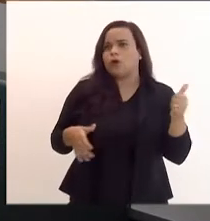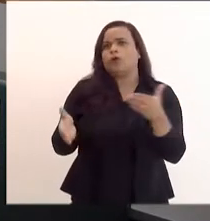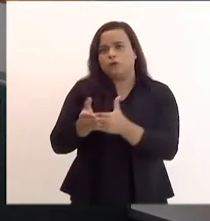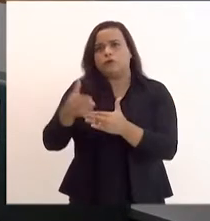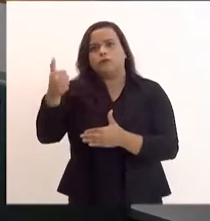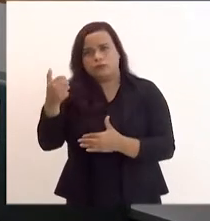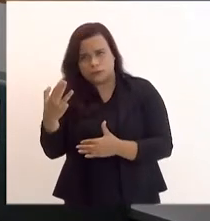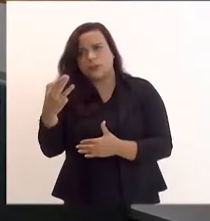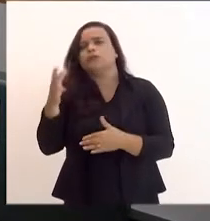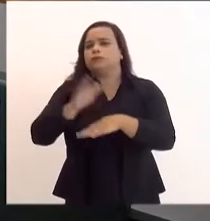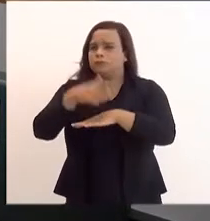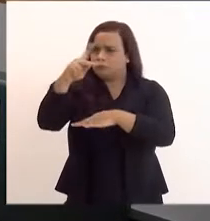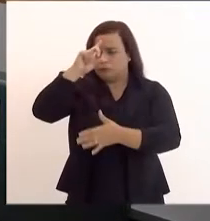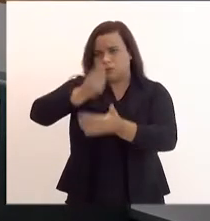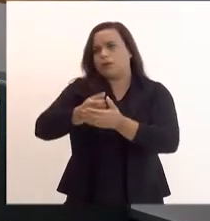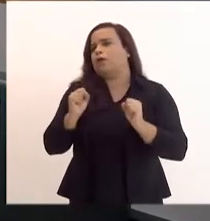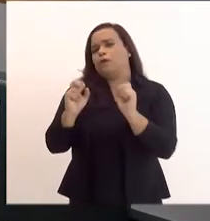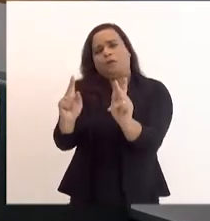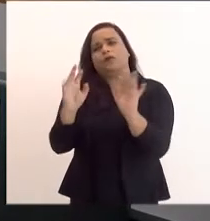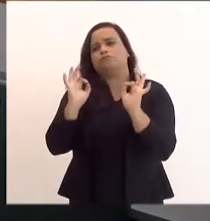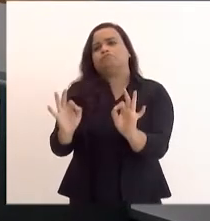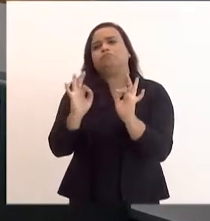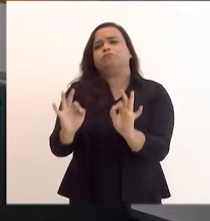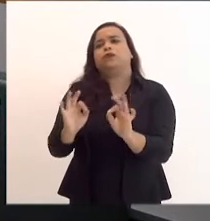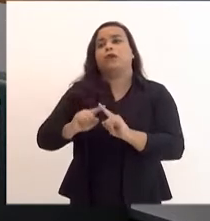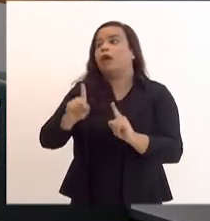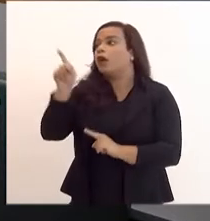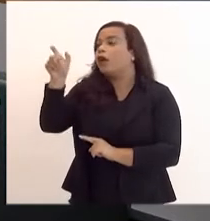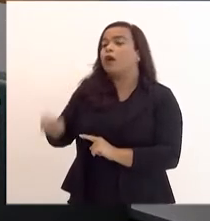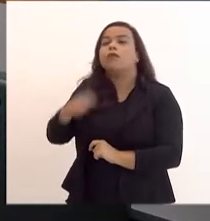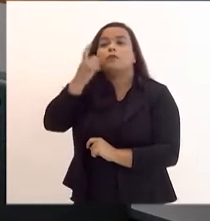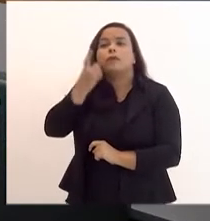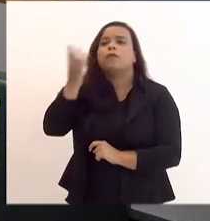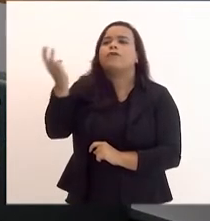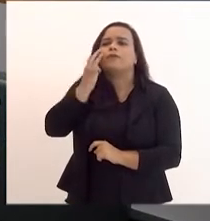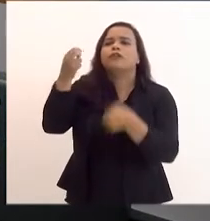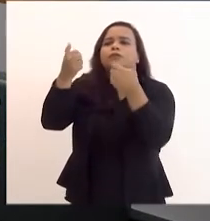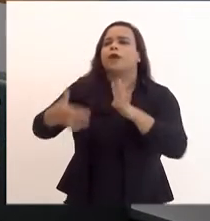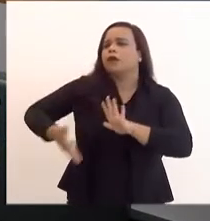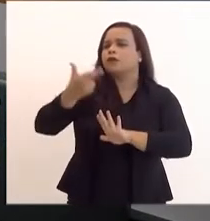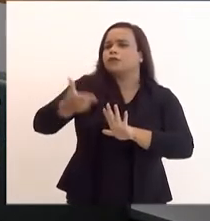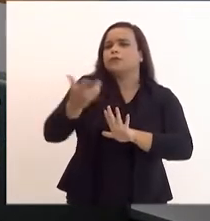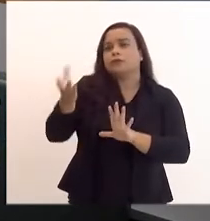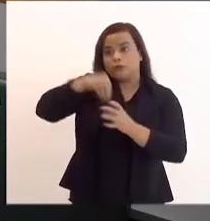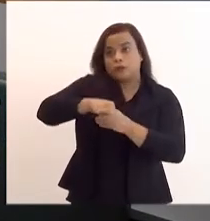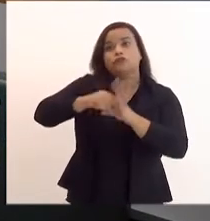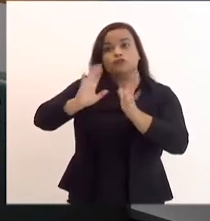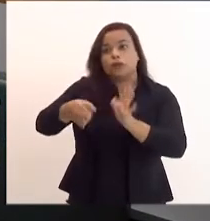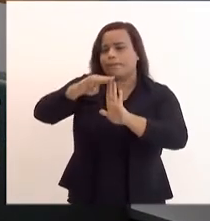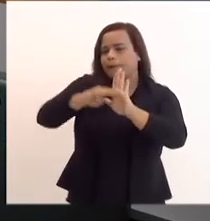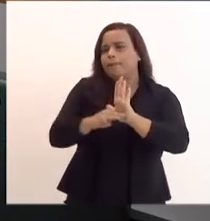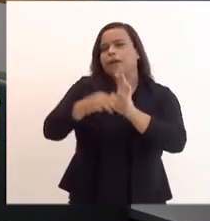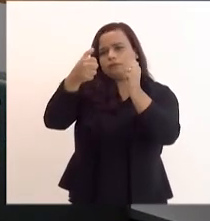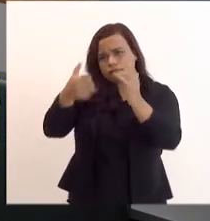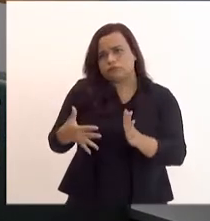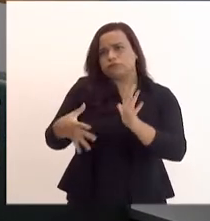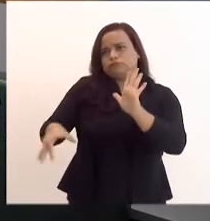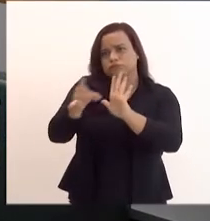deve. O que o deputado Valdec está colocando, o regimento interno já trata disso.